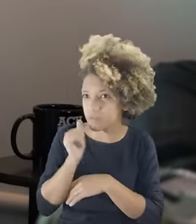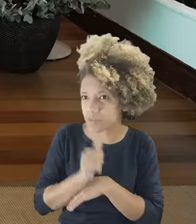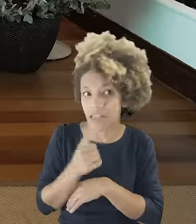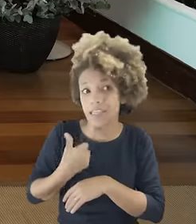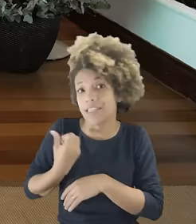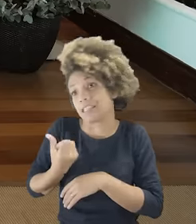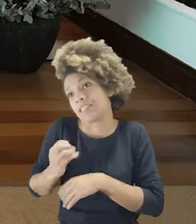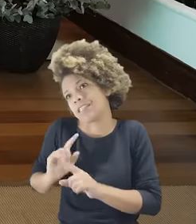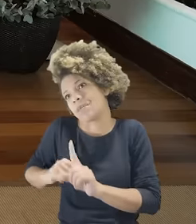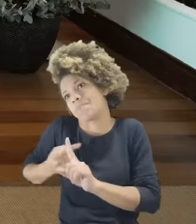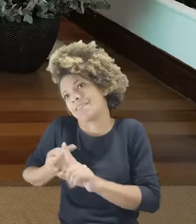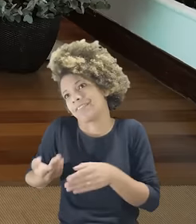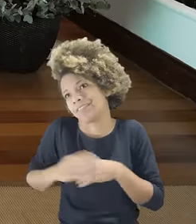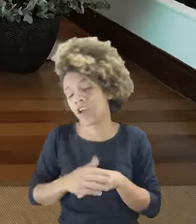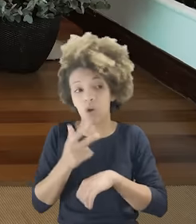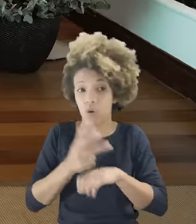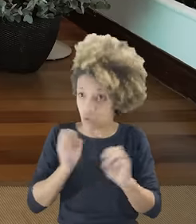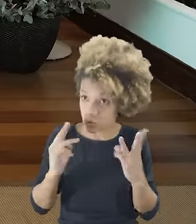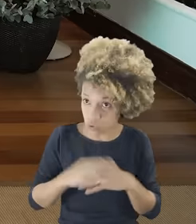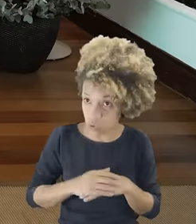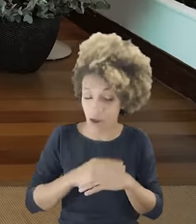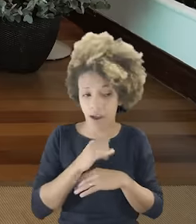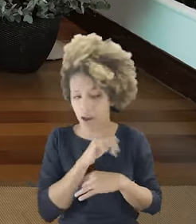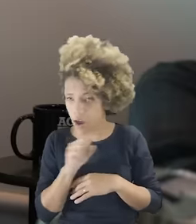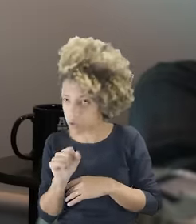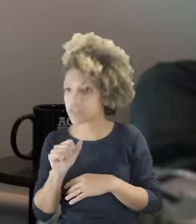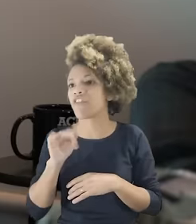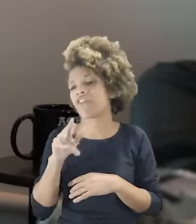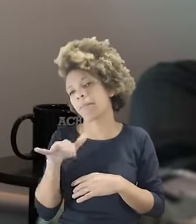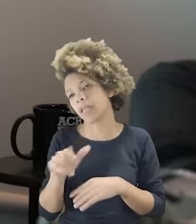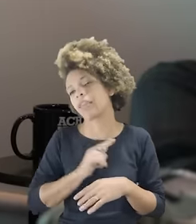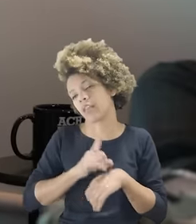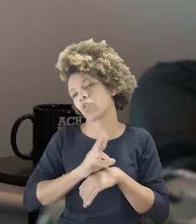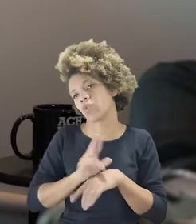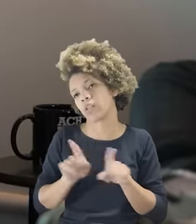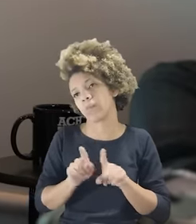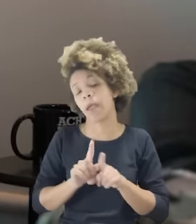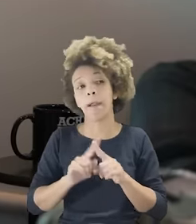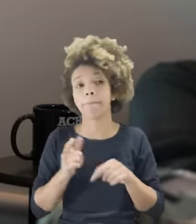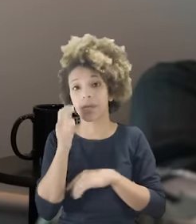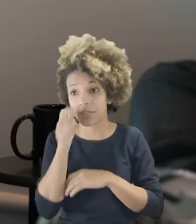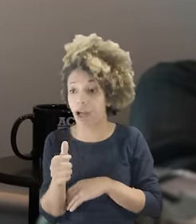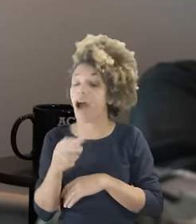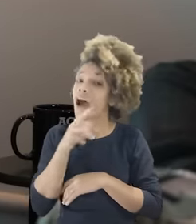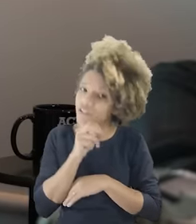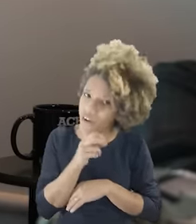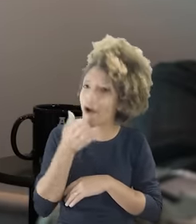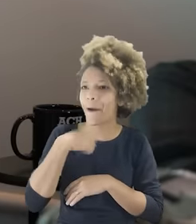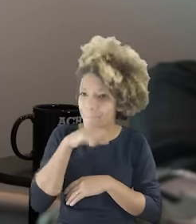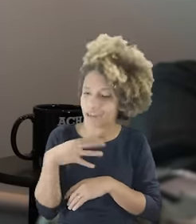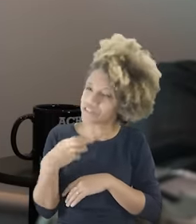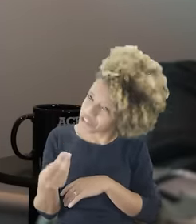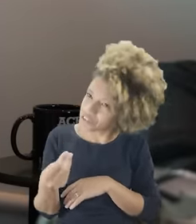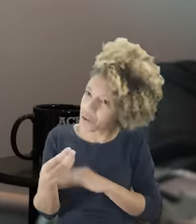de senhoras 60 mais tanto que o show hoje causas de família que a gente faz tem a doutora também mas é um clube que tu vê avó a mãe